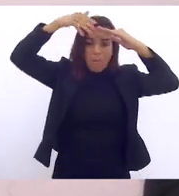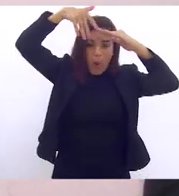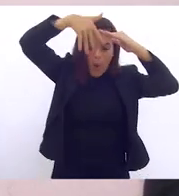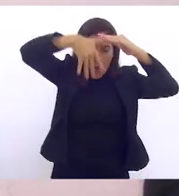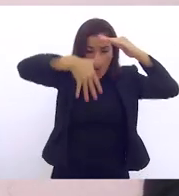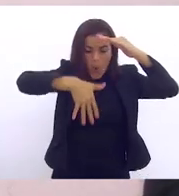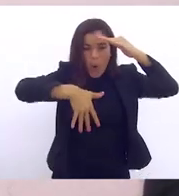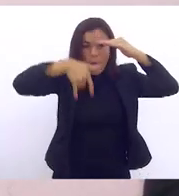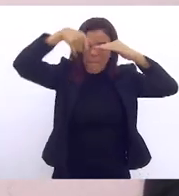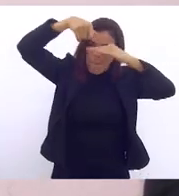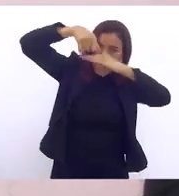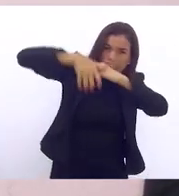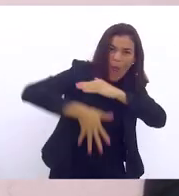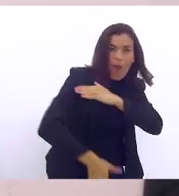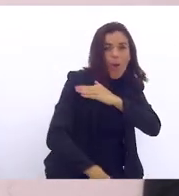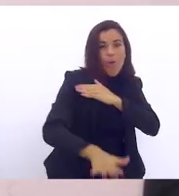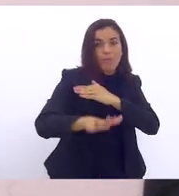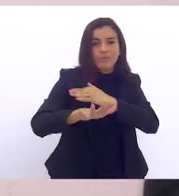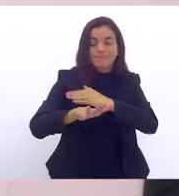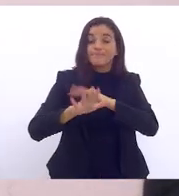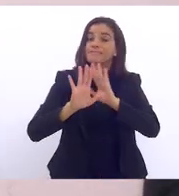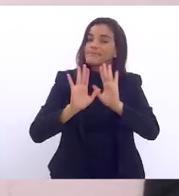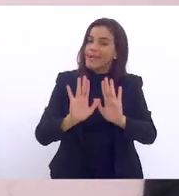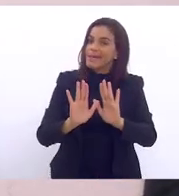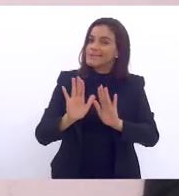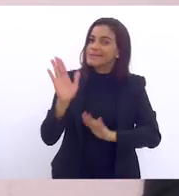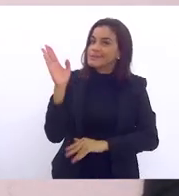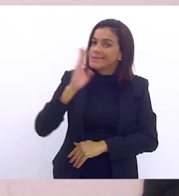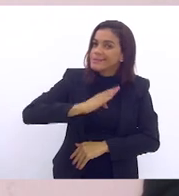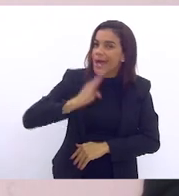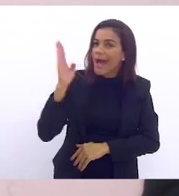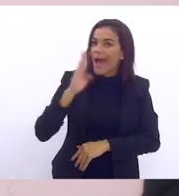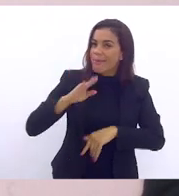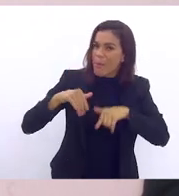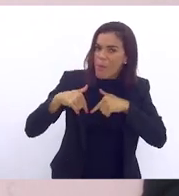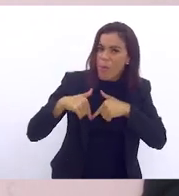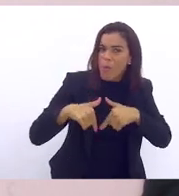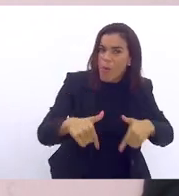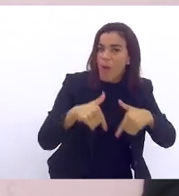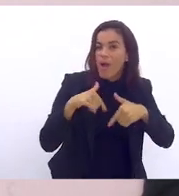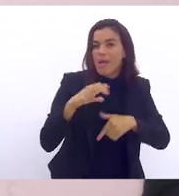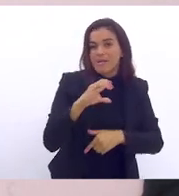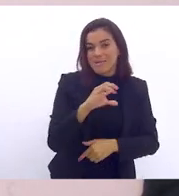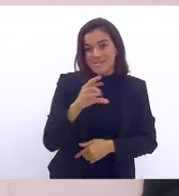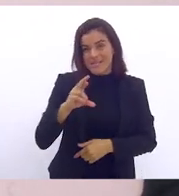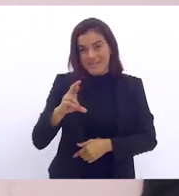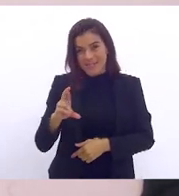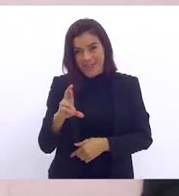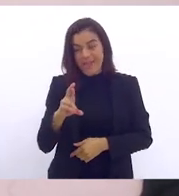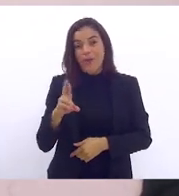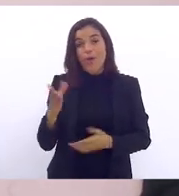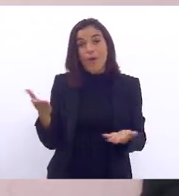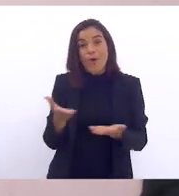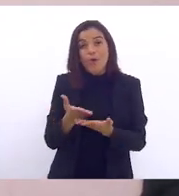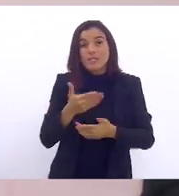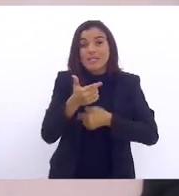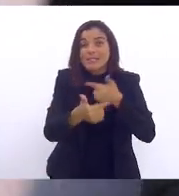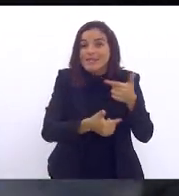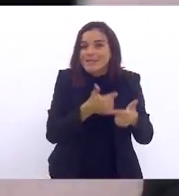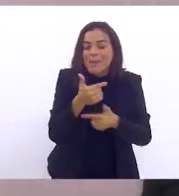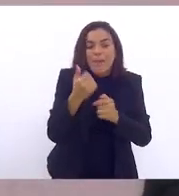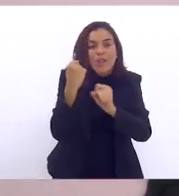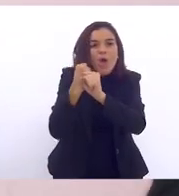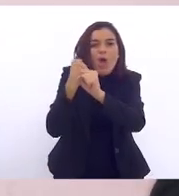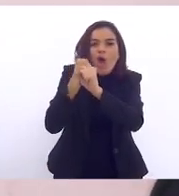não fosse a rápida atuação eh da CCR em resposta e hoje eles estão lá trabalhando com muitas